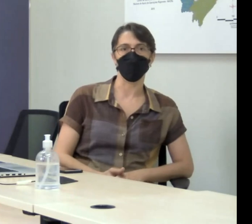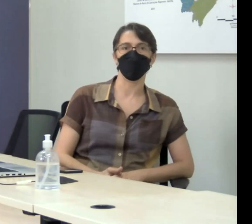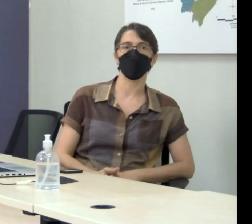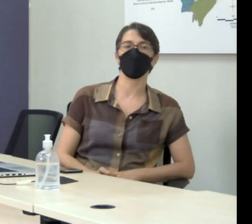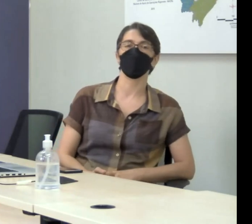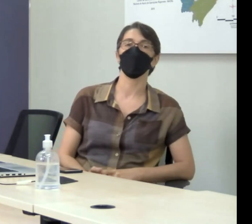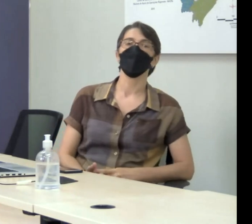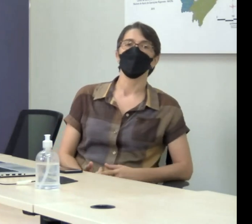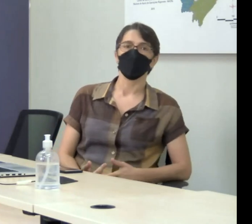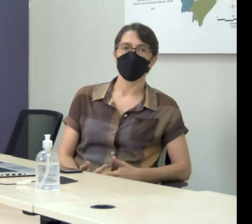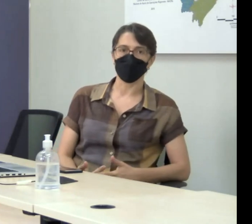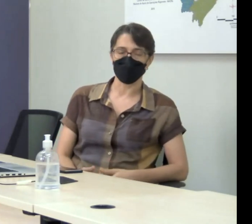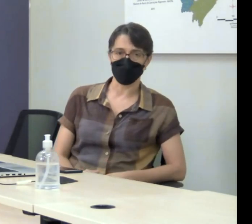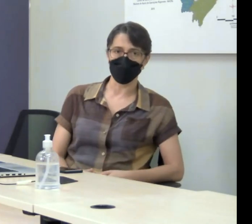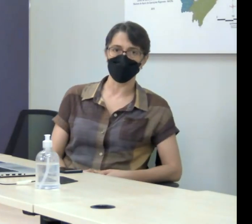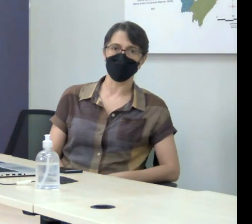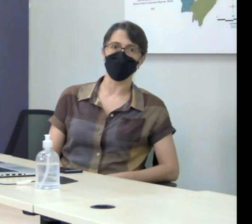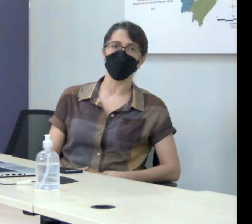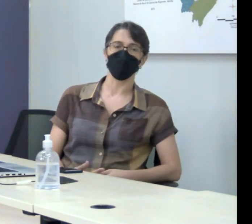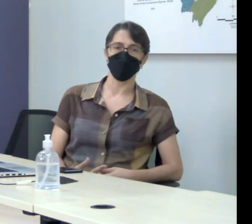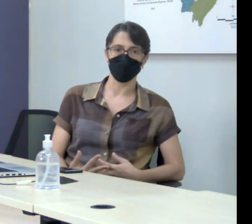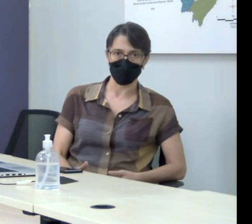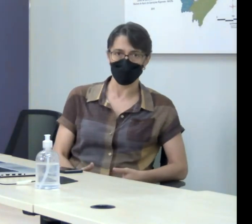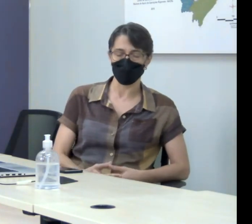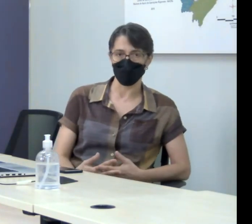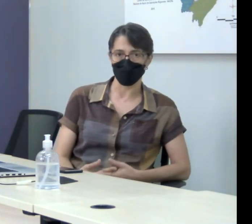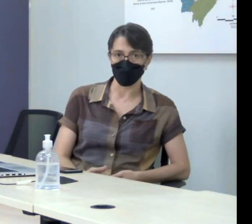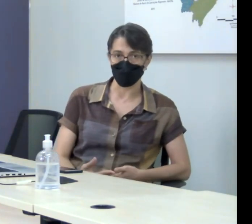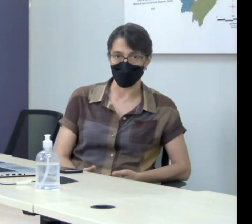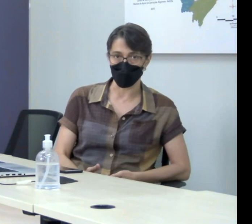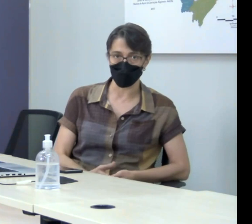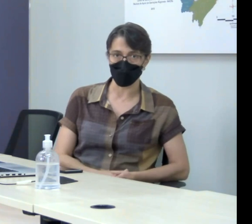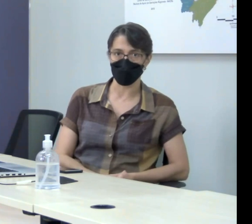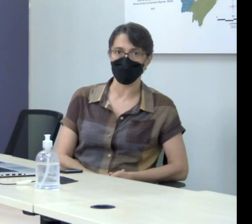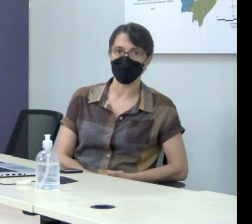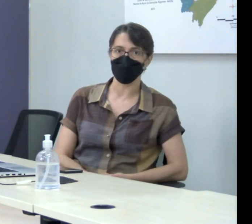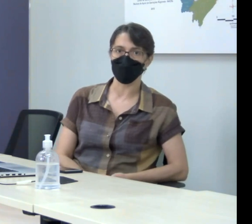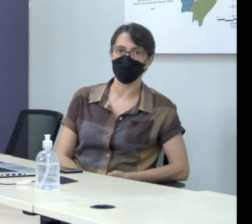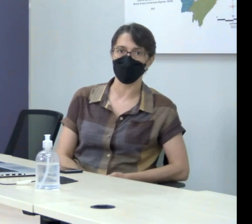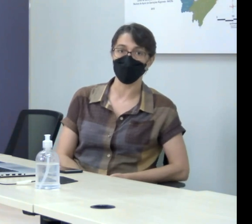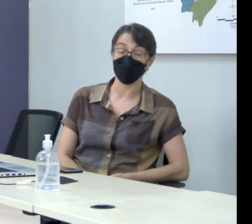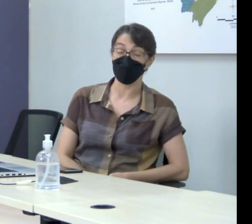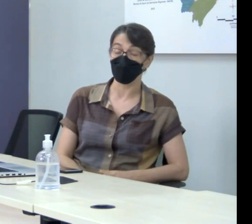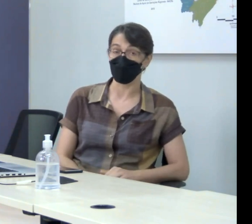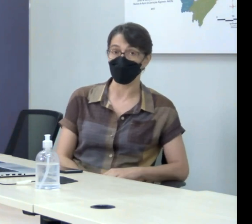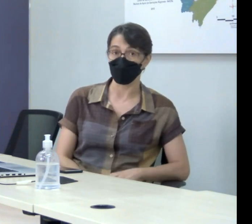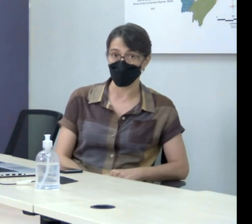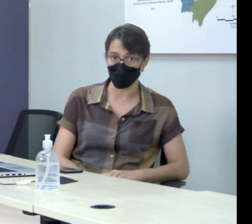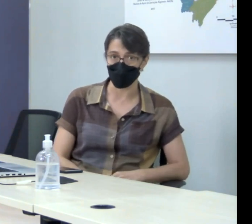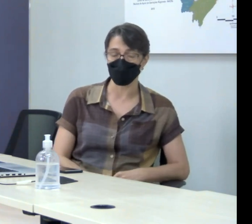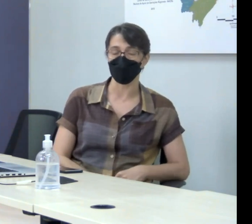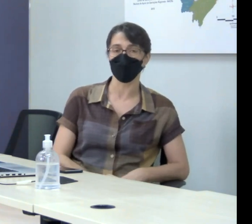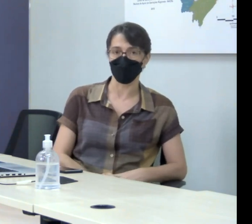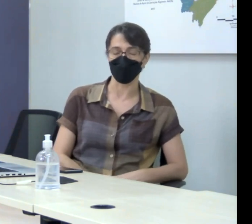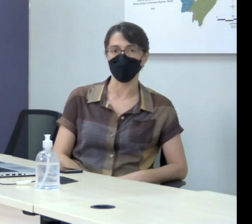dst-aids da se cadastrarem assim que a conhecerem assim que utilizar o Sync é uma ferramenta